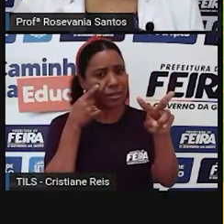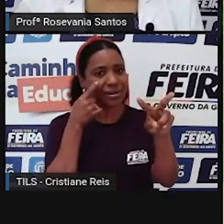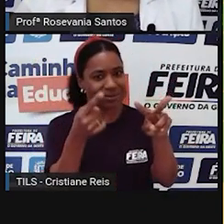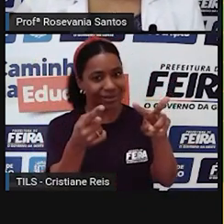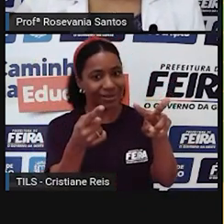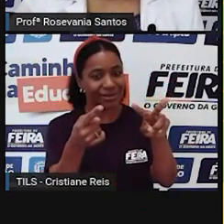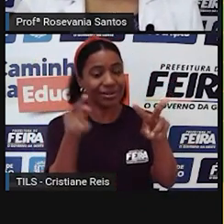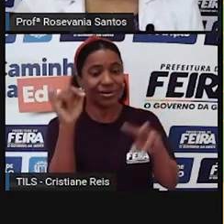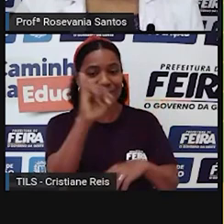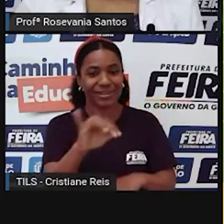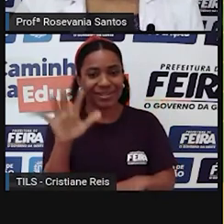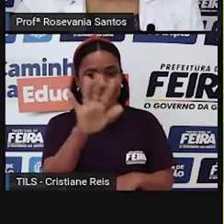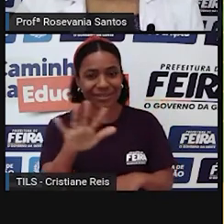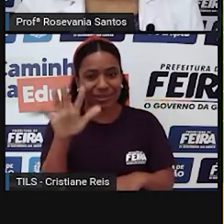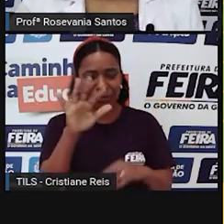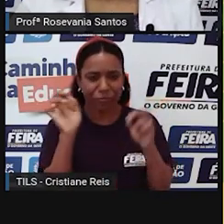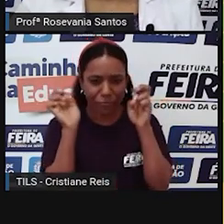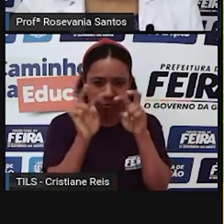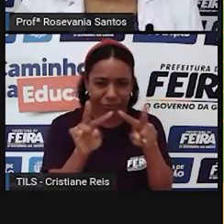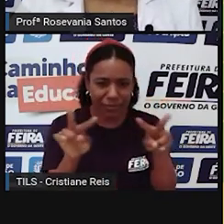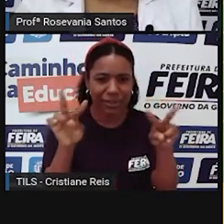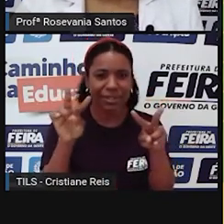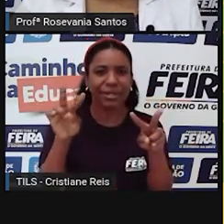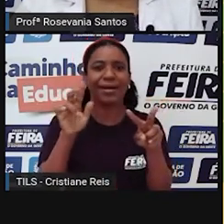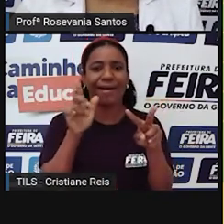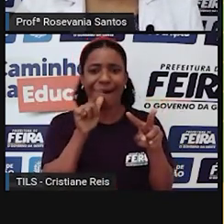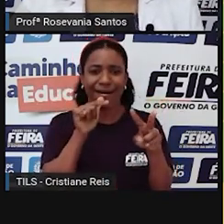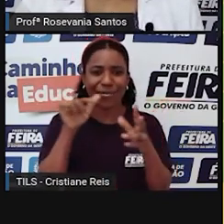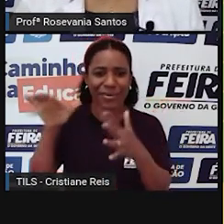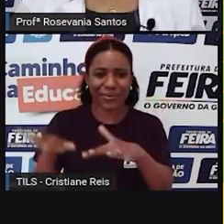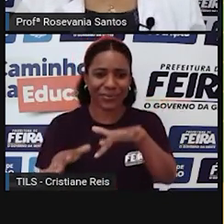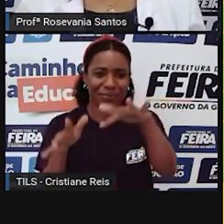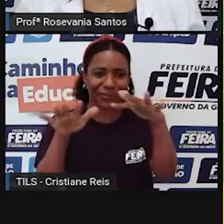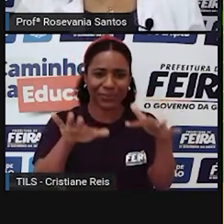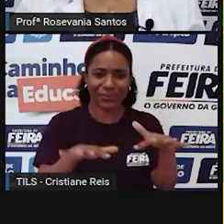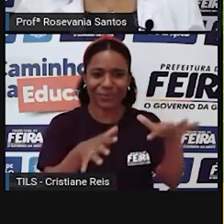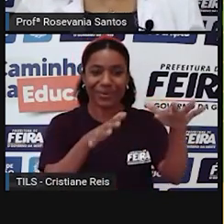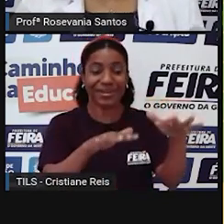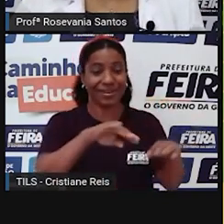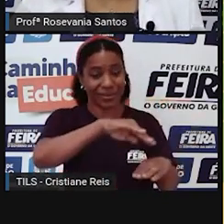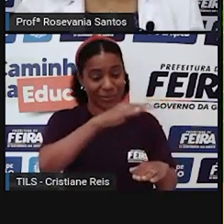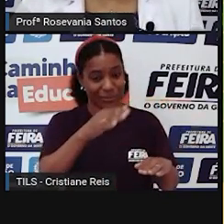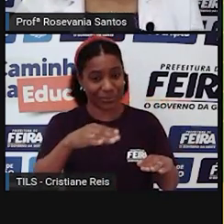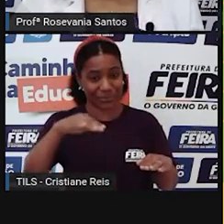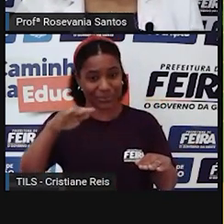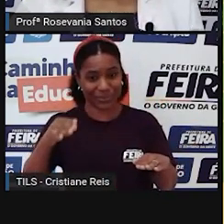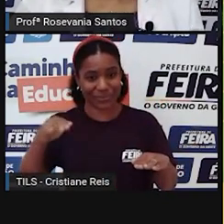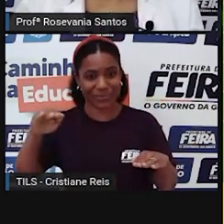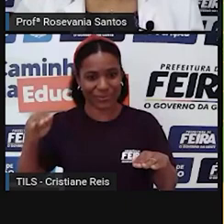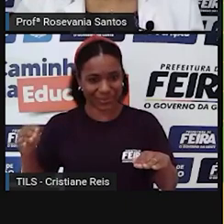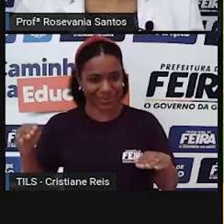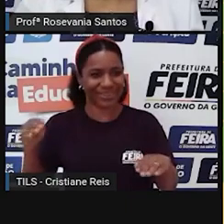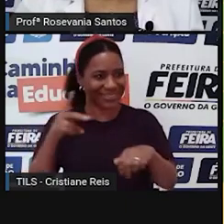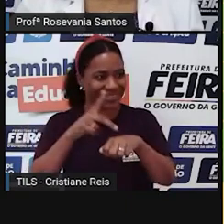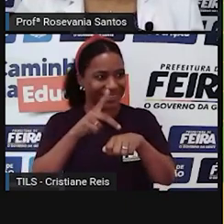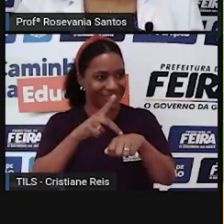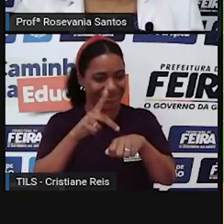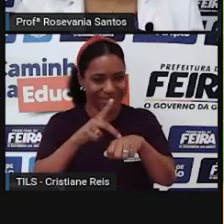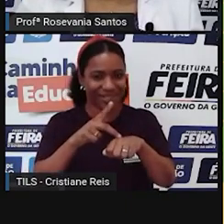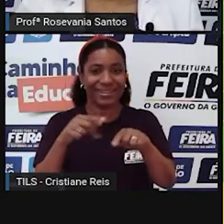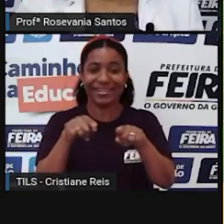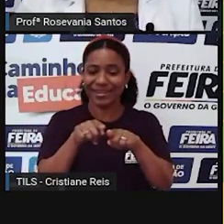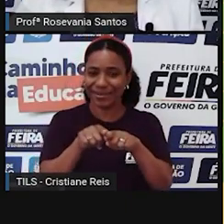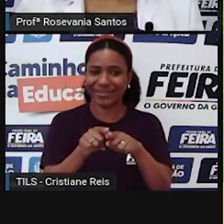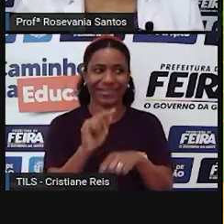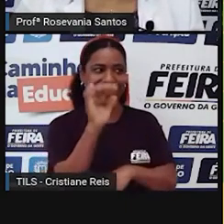eu estou vendo todos esses elementos. Eu estou vendo a hidrografia aqui na água, estou vendo o relevo aqui nas rochas, né? Eu estou vendo a